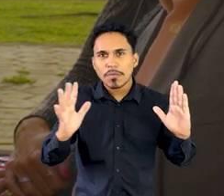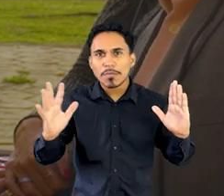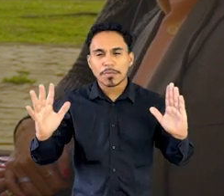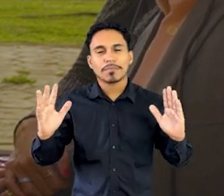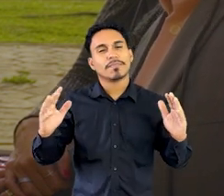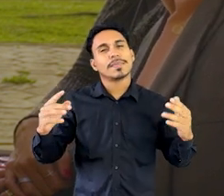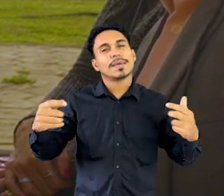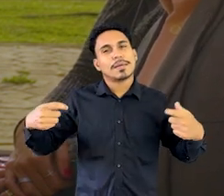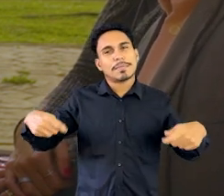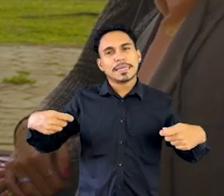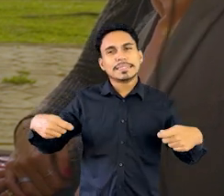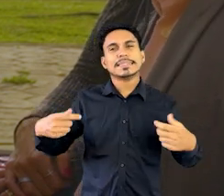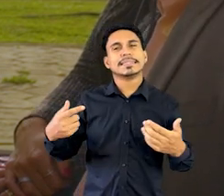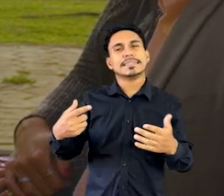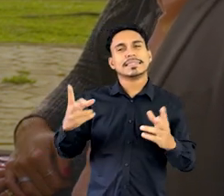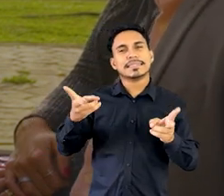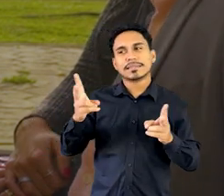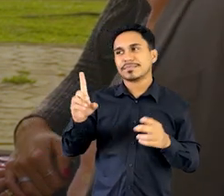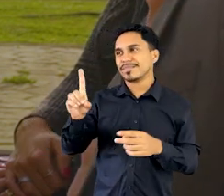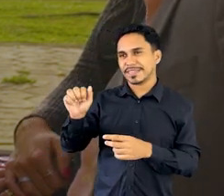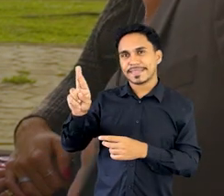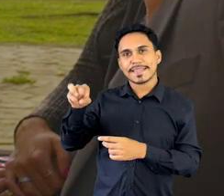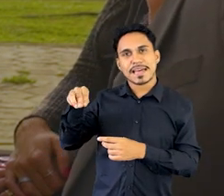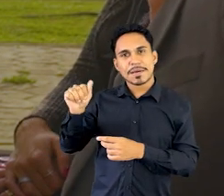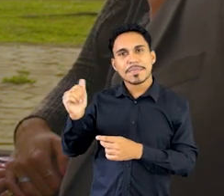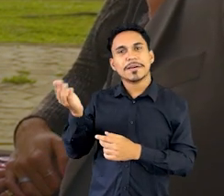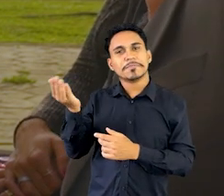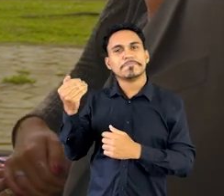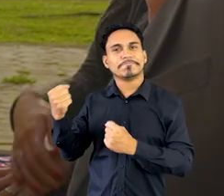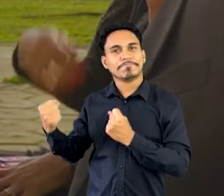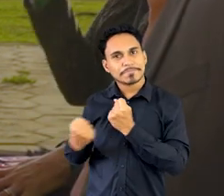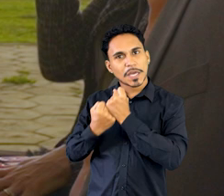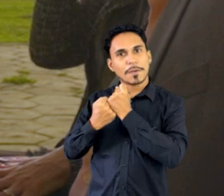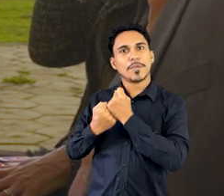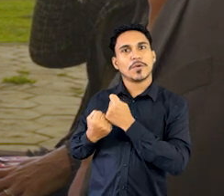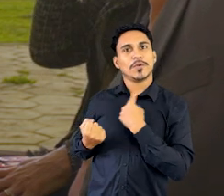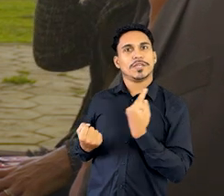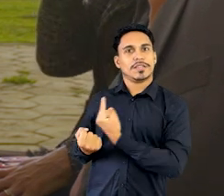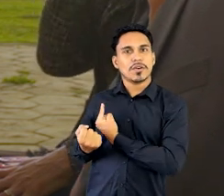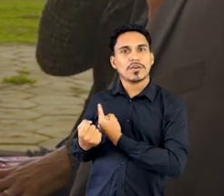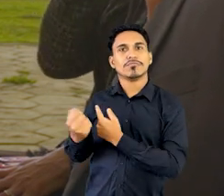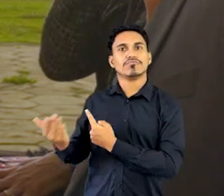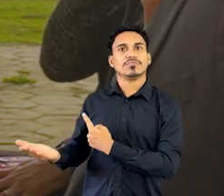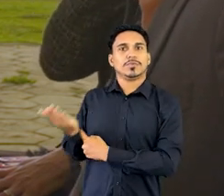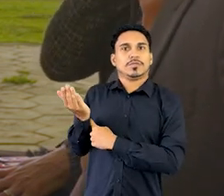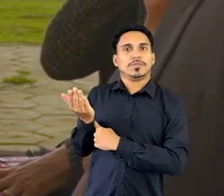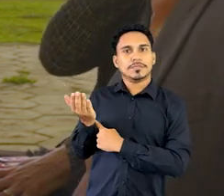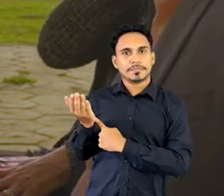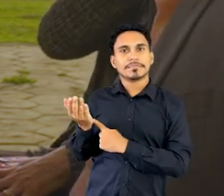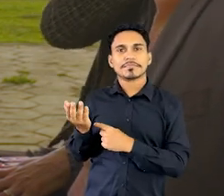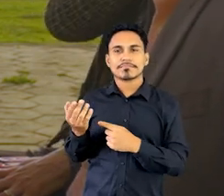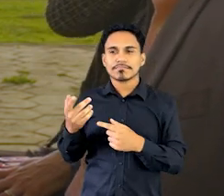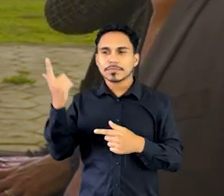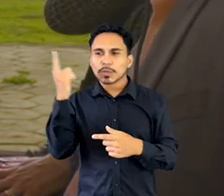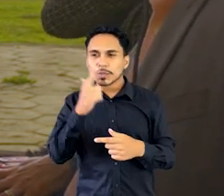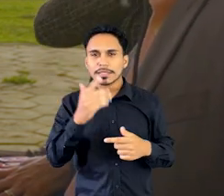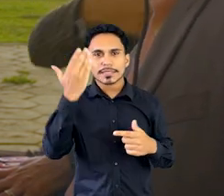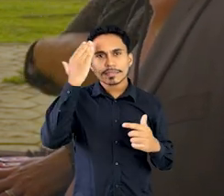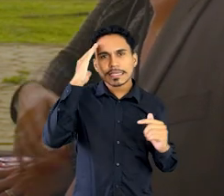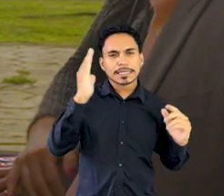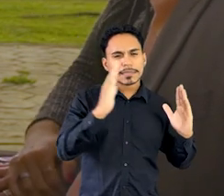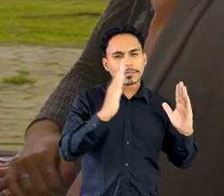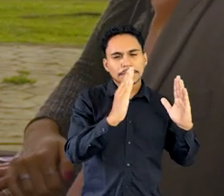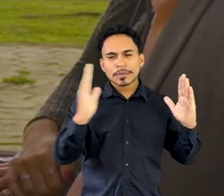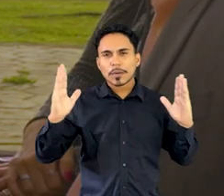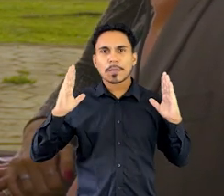cenário com base em métricas com base em com apoio da dma que é uma grande casa é de risco político do Brasil posso dizer não